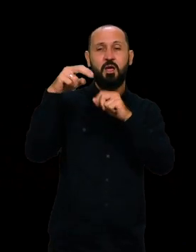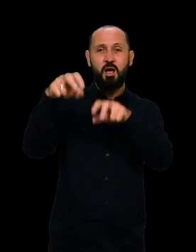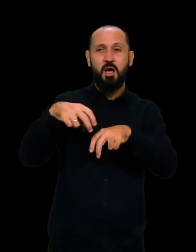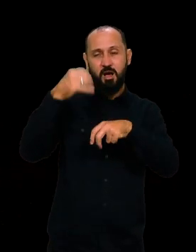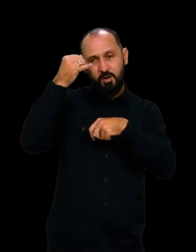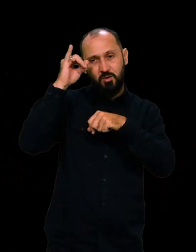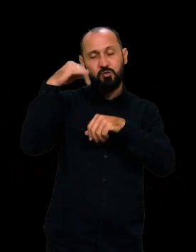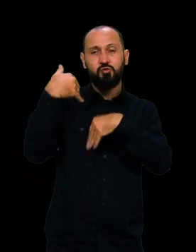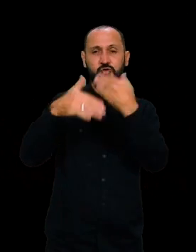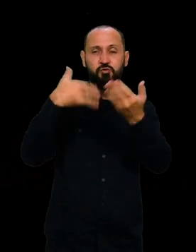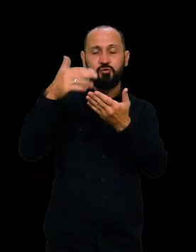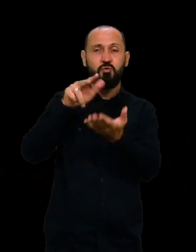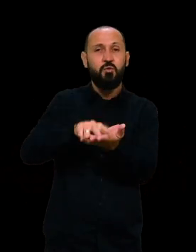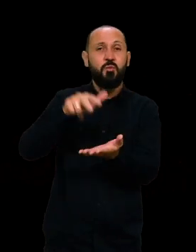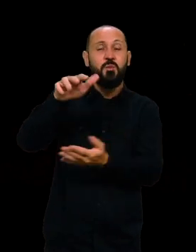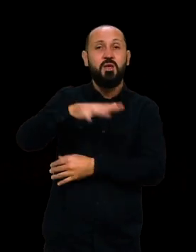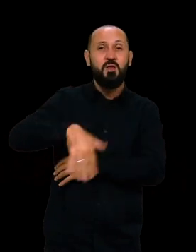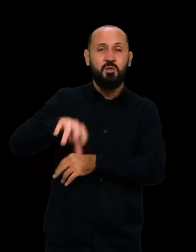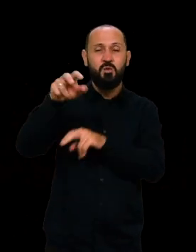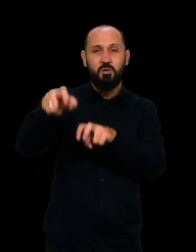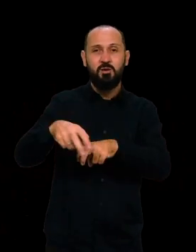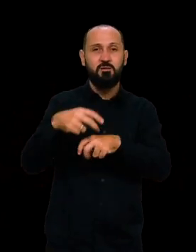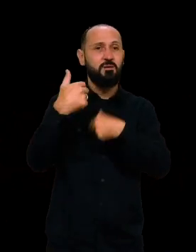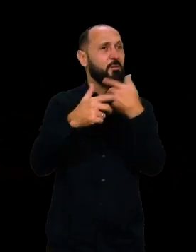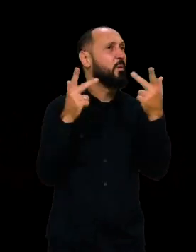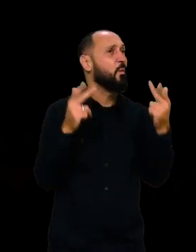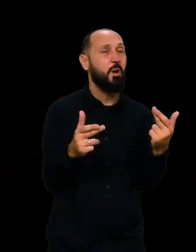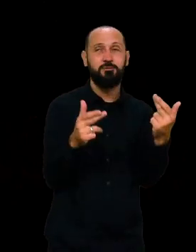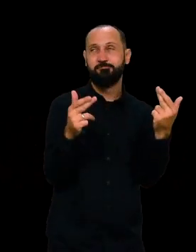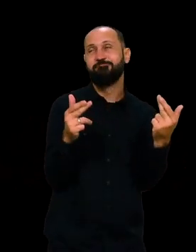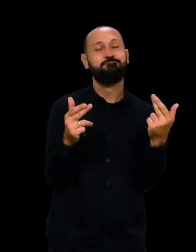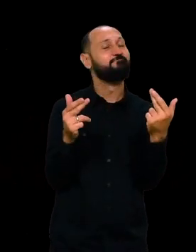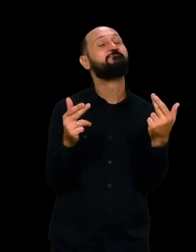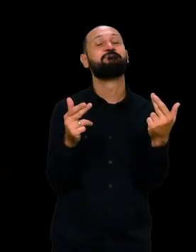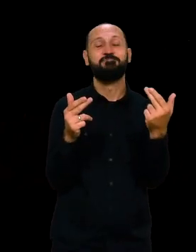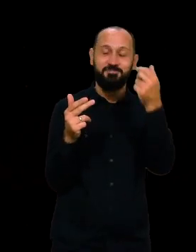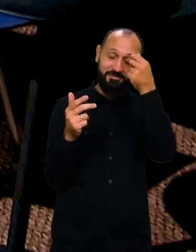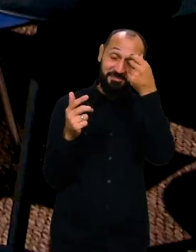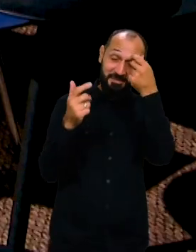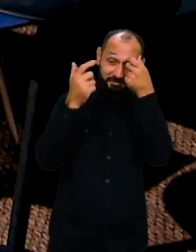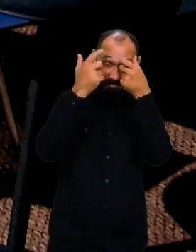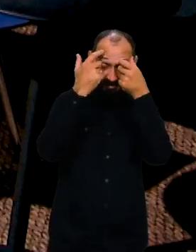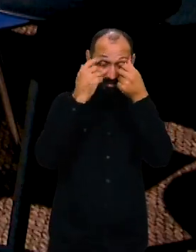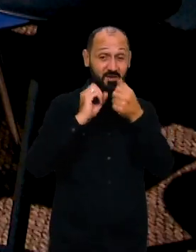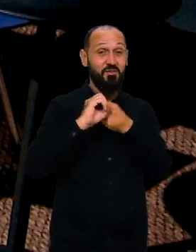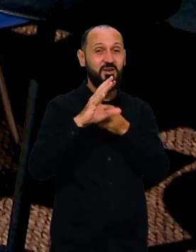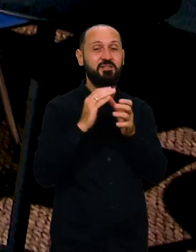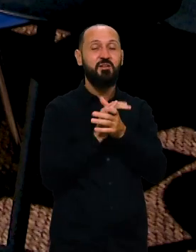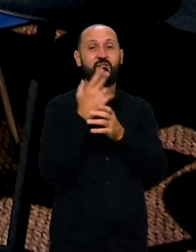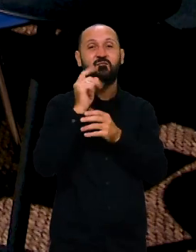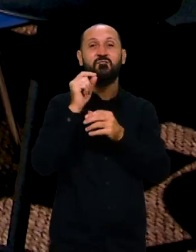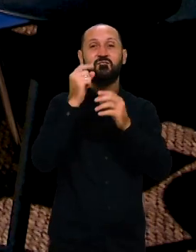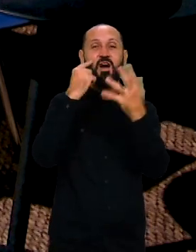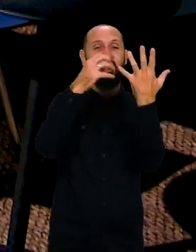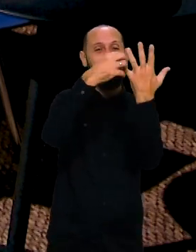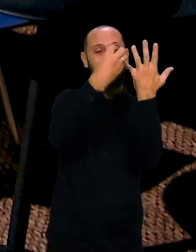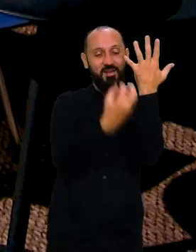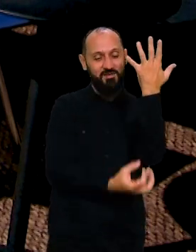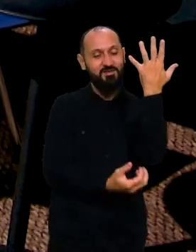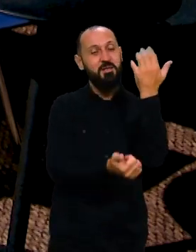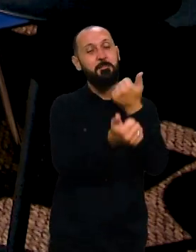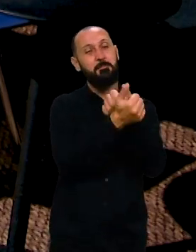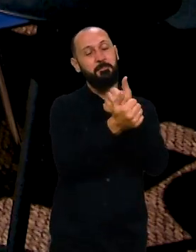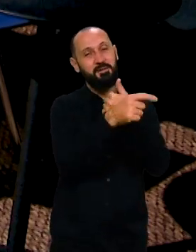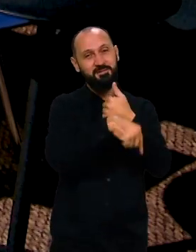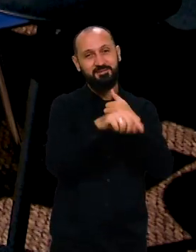com doutorado, com mestrado em agronegócio e doutorado em desenvolvimento rural. Não teve jeito, eu acabei caindo no mesmo pote. Eu achava que ia fugir muito, mas eu